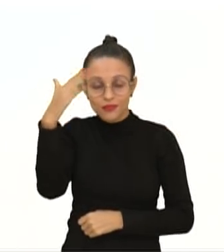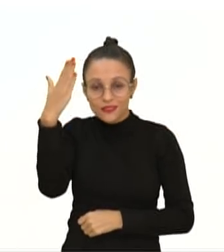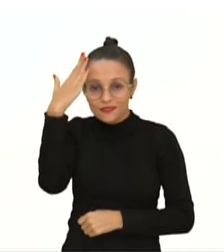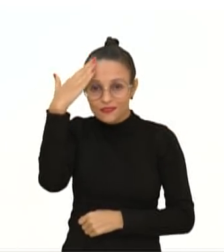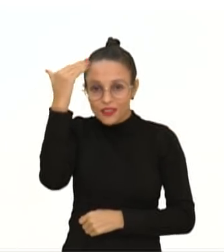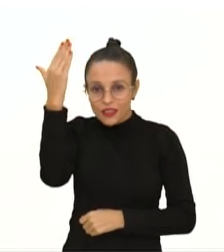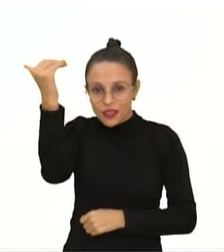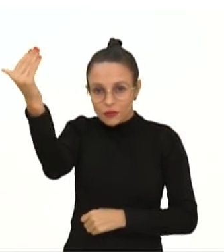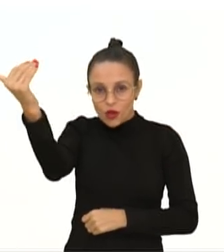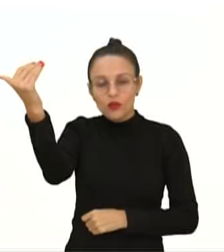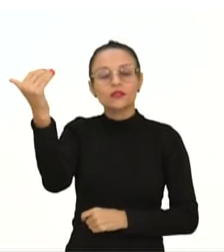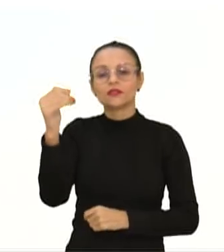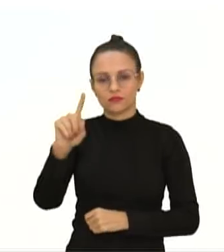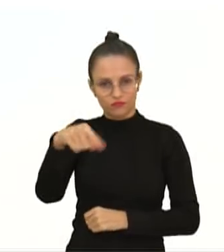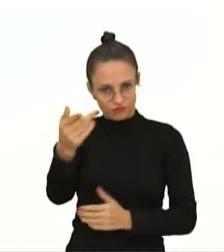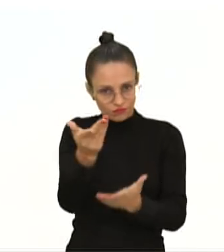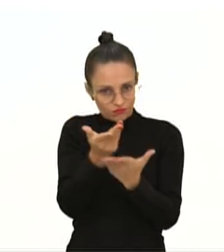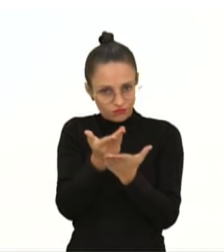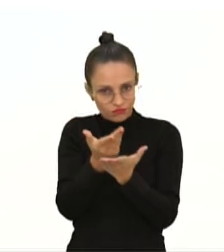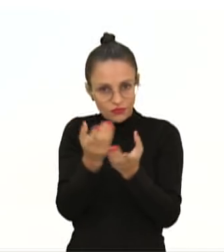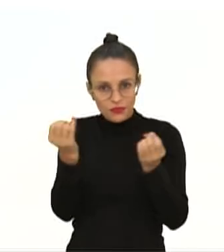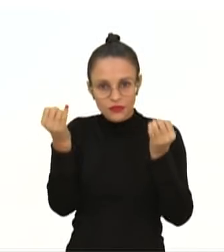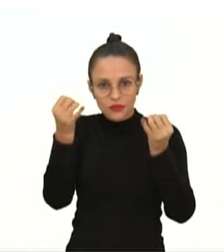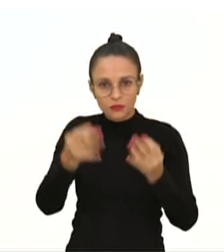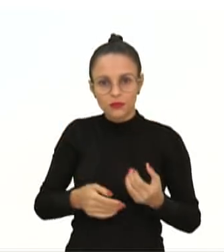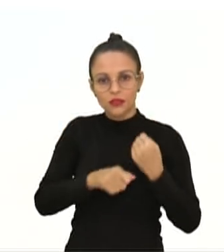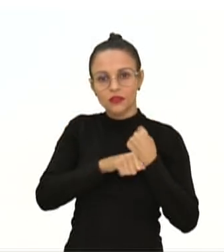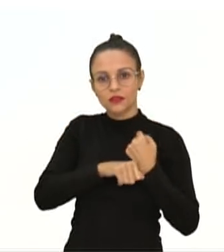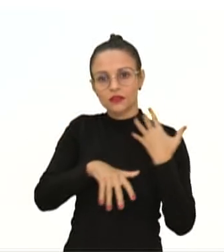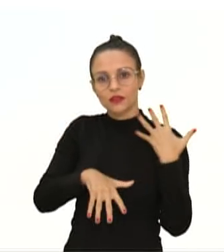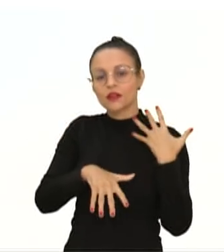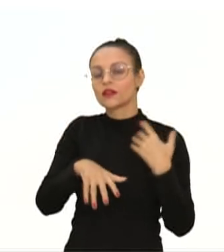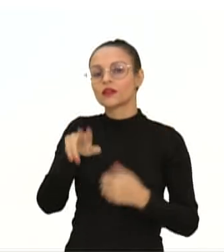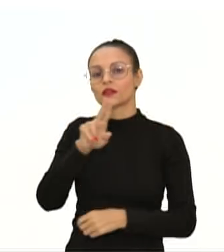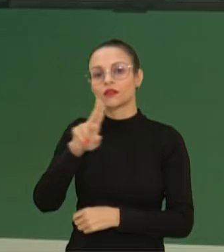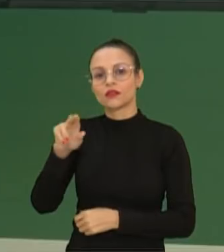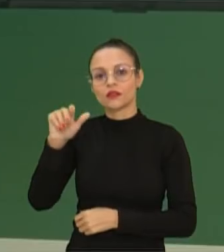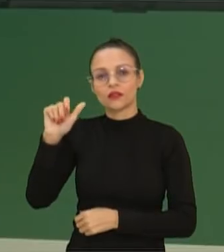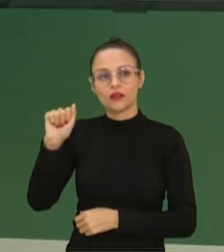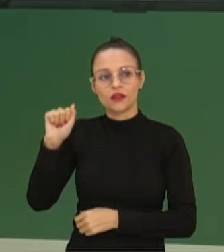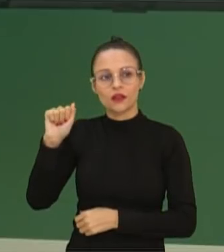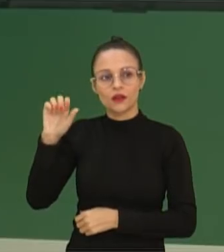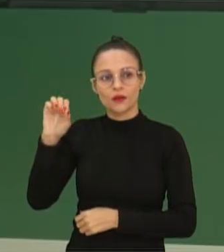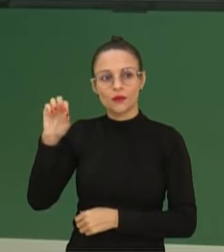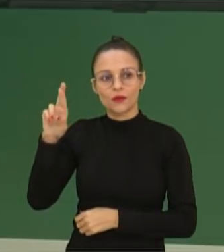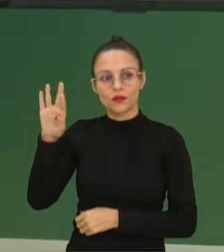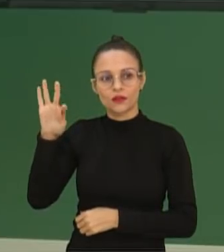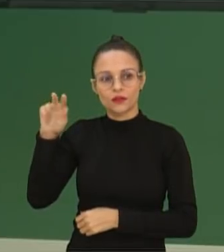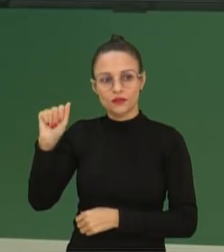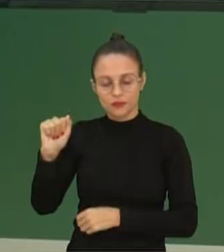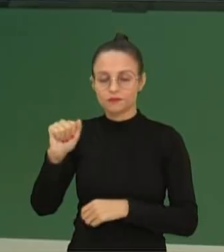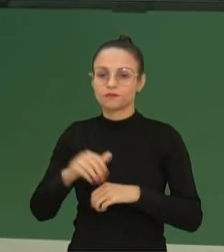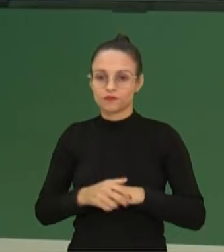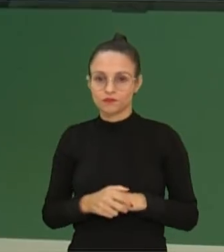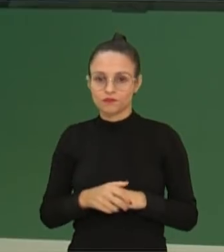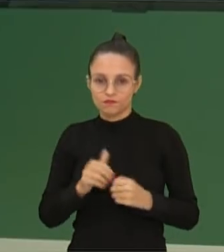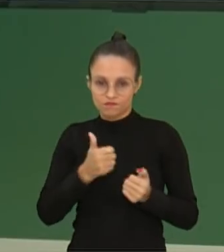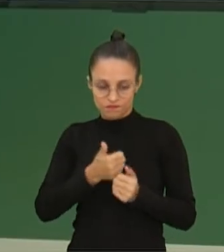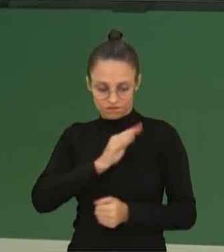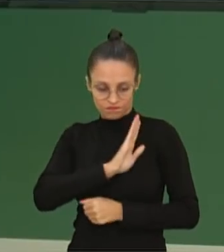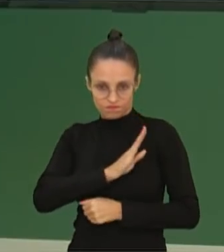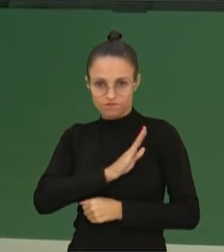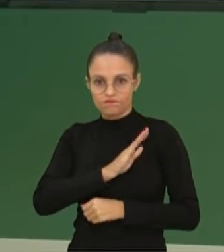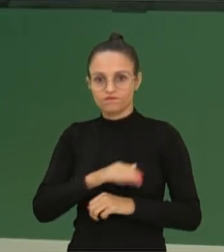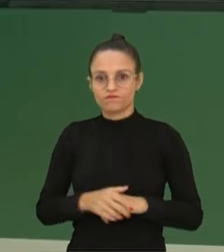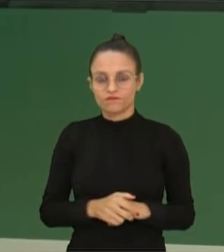do corpo, em outras aulas a gente vai falar dela, tá? Que é a chamada aorta. Então ela começa lá pertinho, né, do